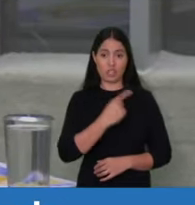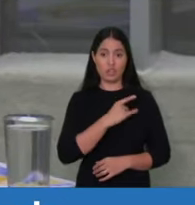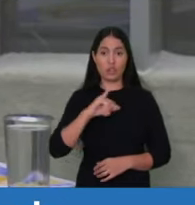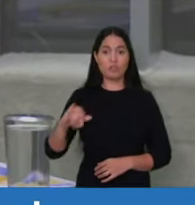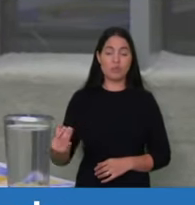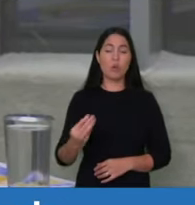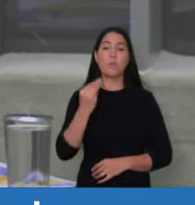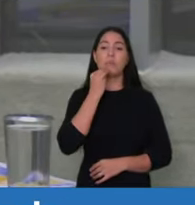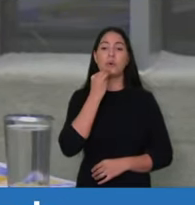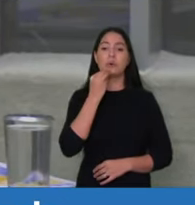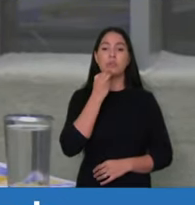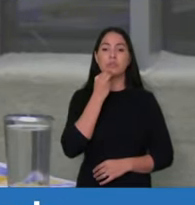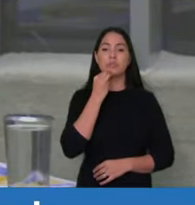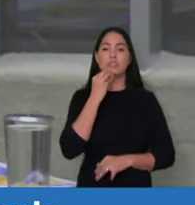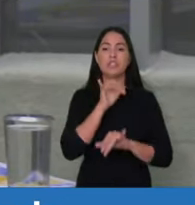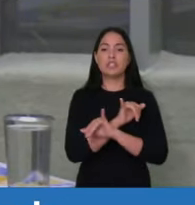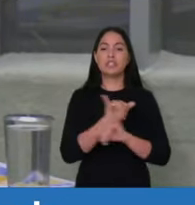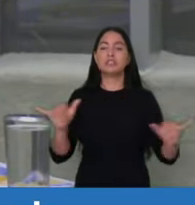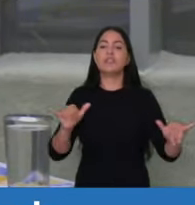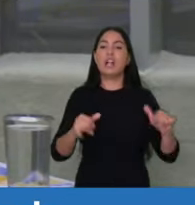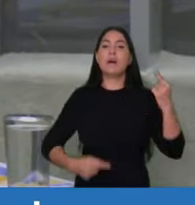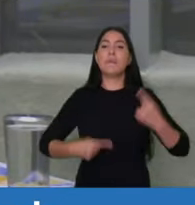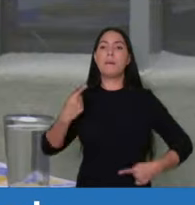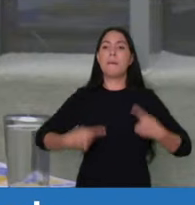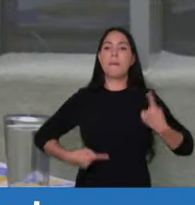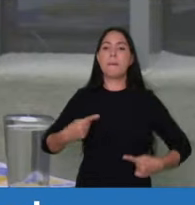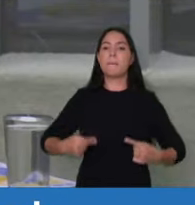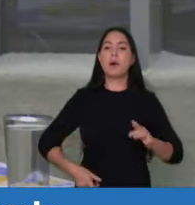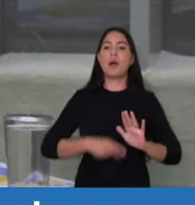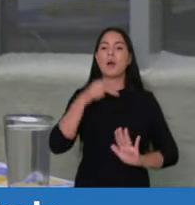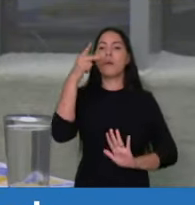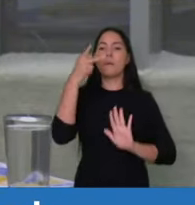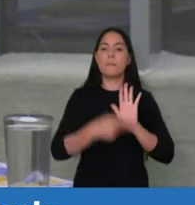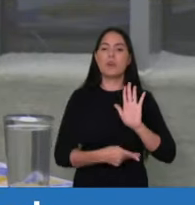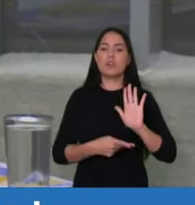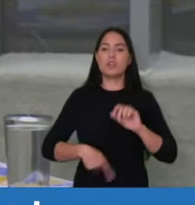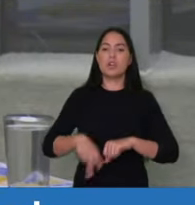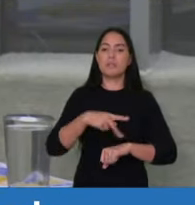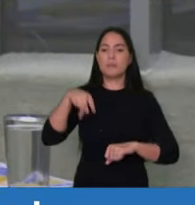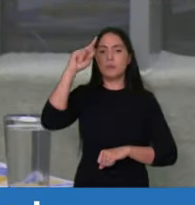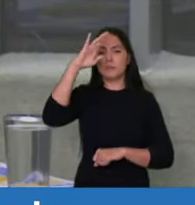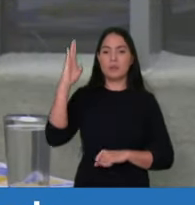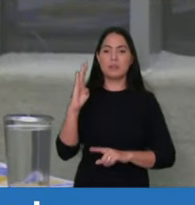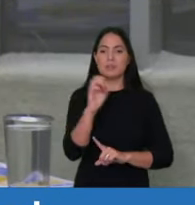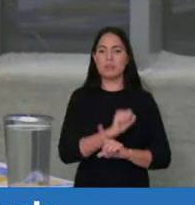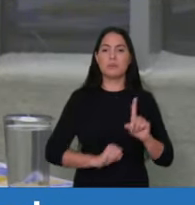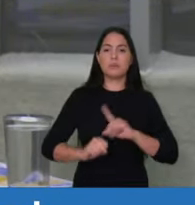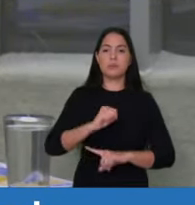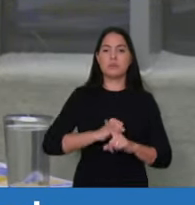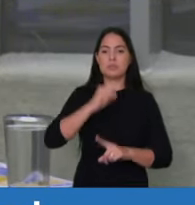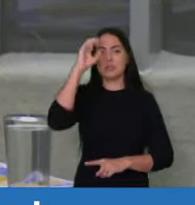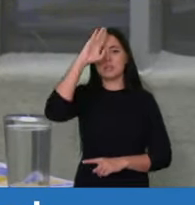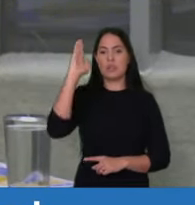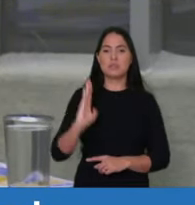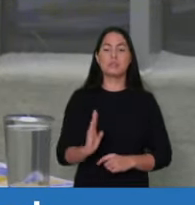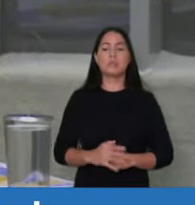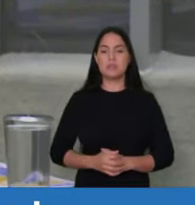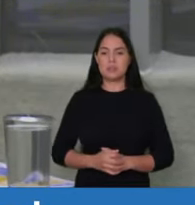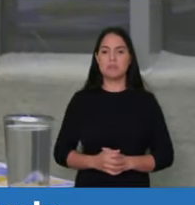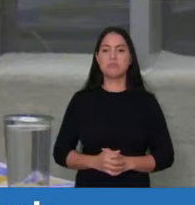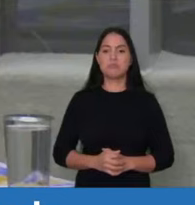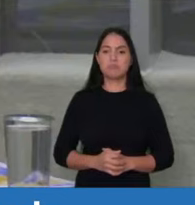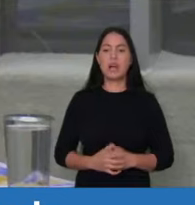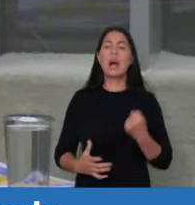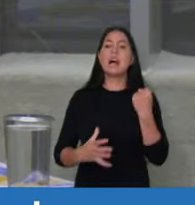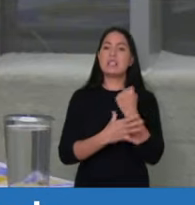de discutir um novo projeto para o Estado brasileiro e para a sociedade brasileira. Um projeto de segurança